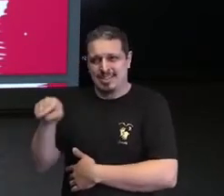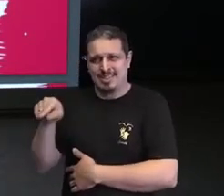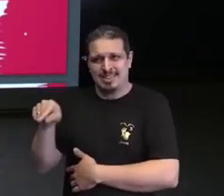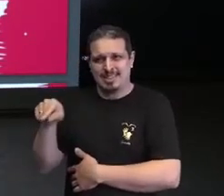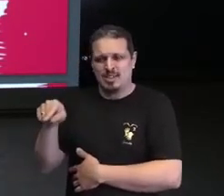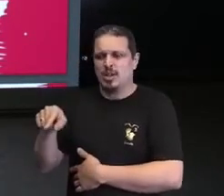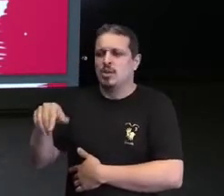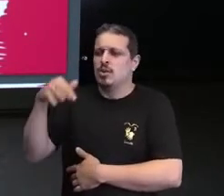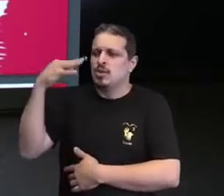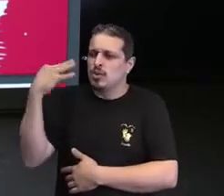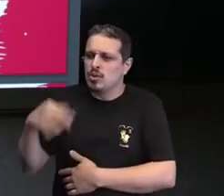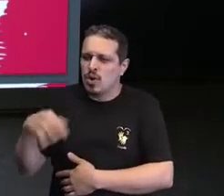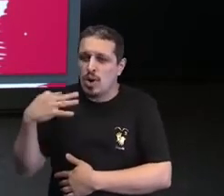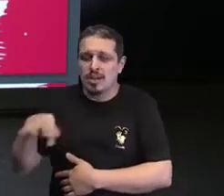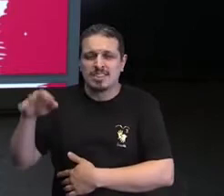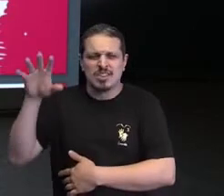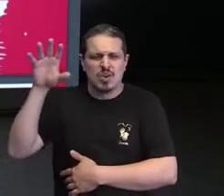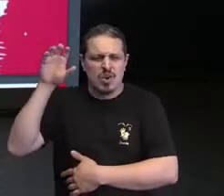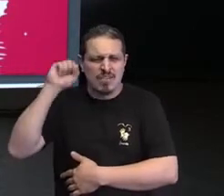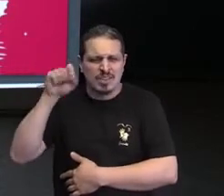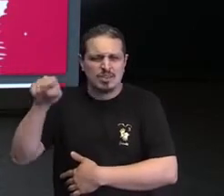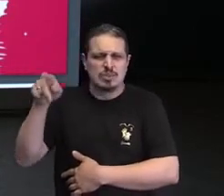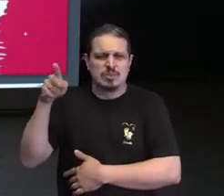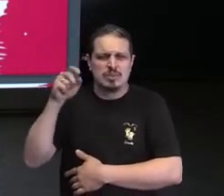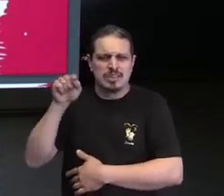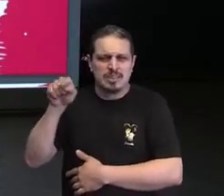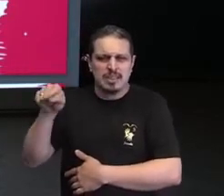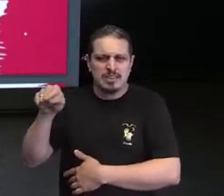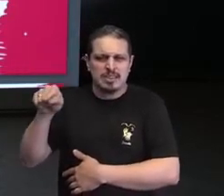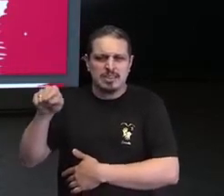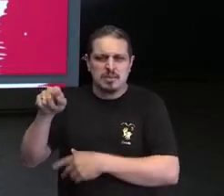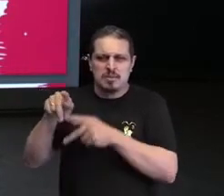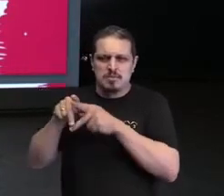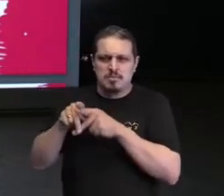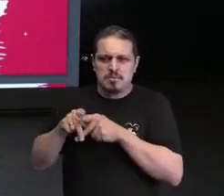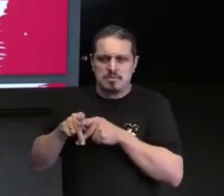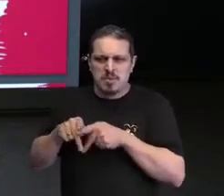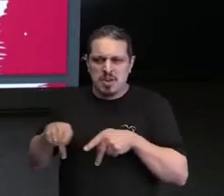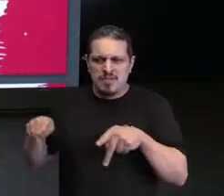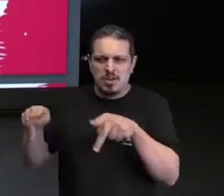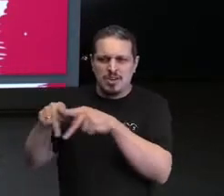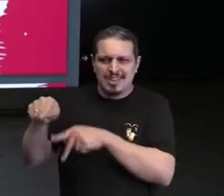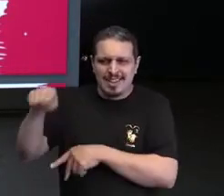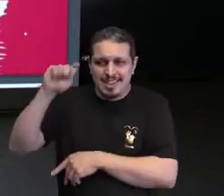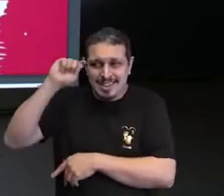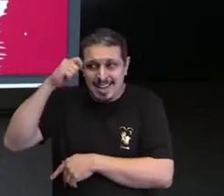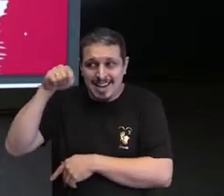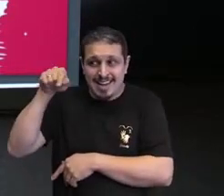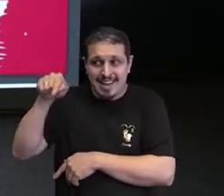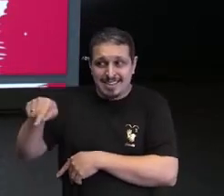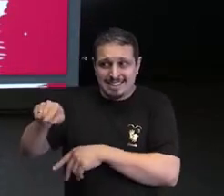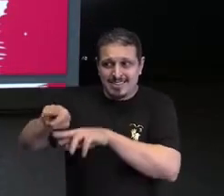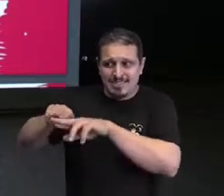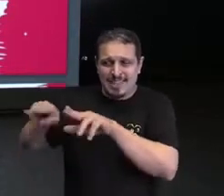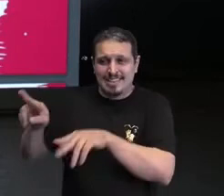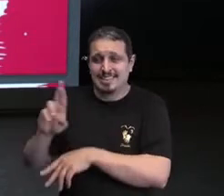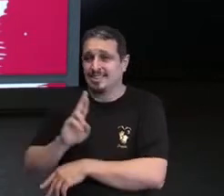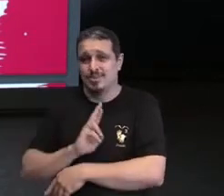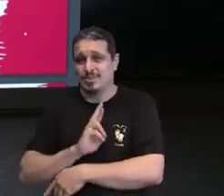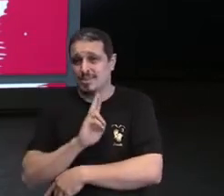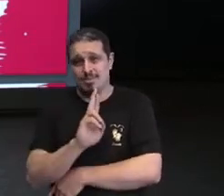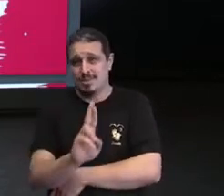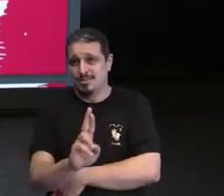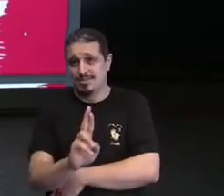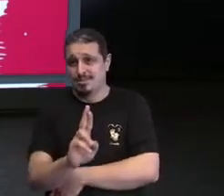vi para mim também dói como uma mulher preta reconhecer que o meu povo não está nas mídias se o meu povo não tá sendo representado e